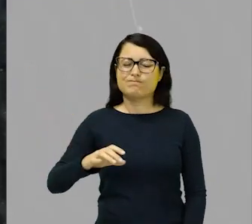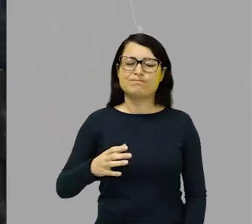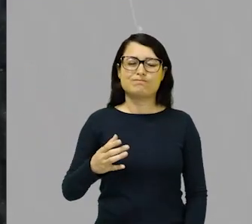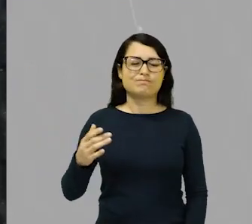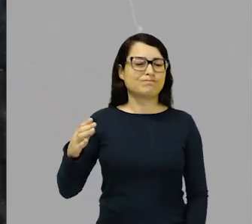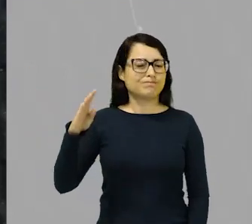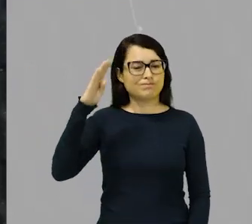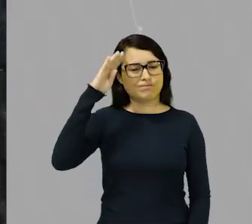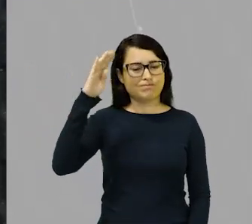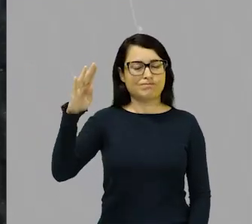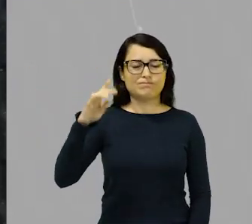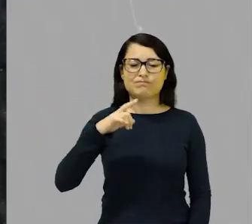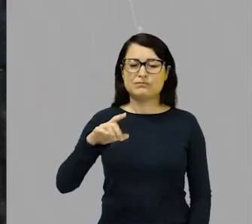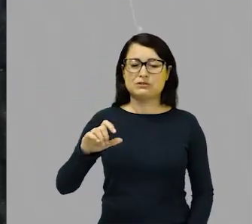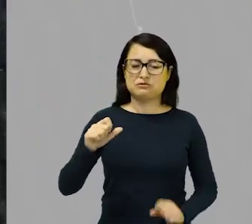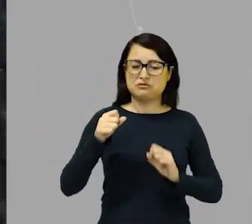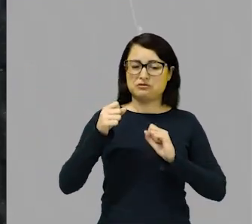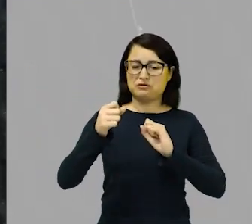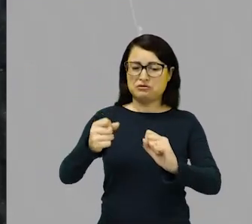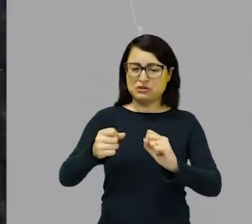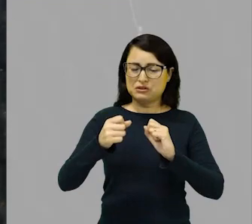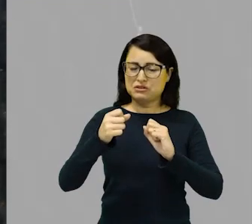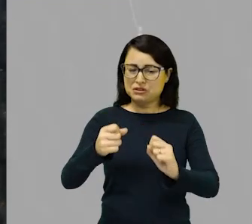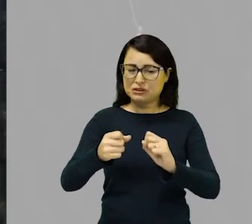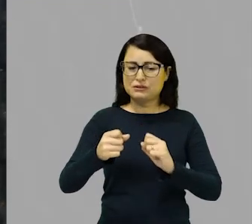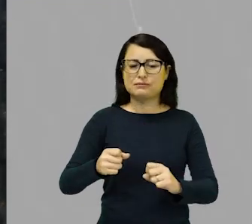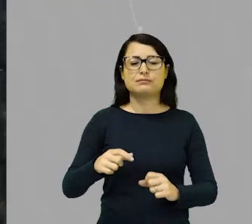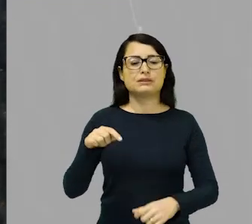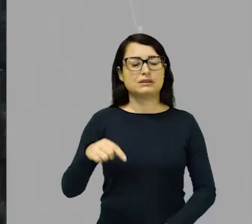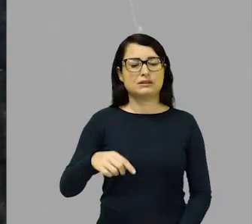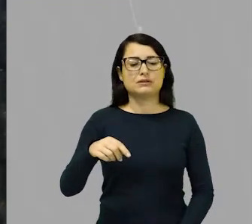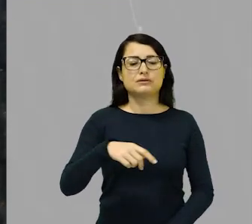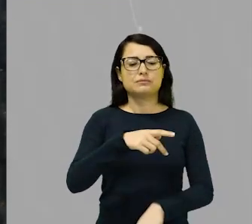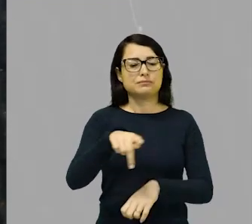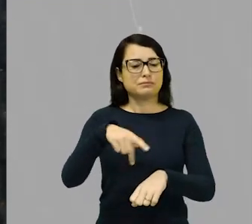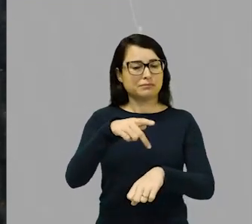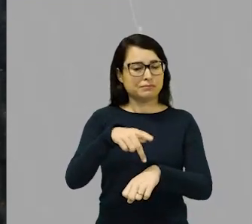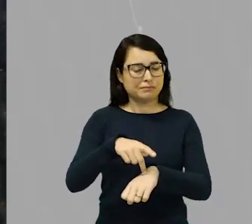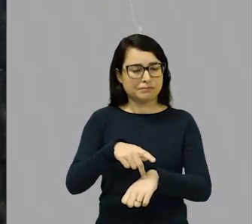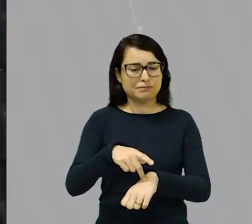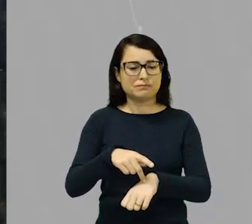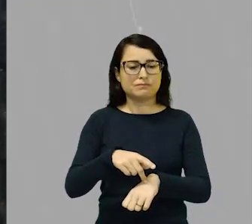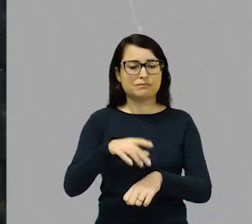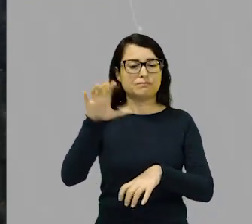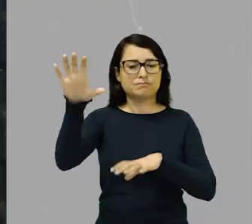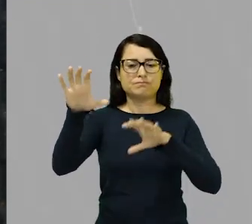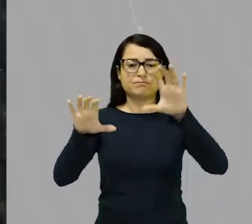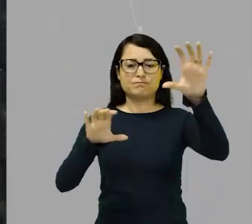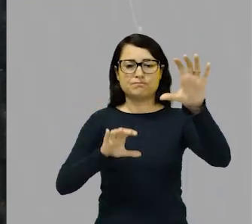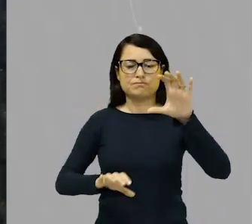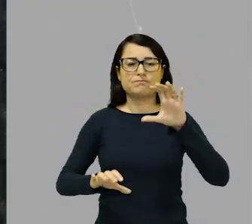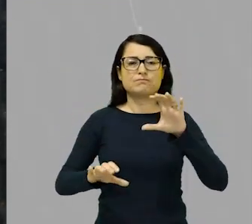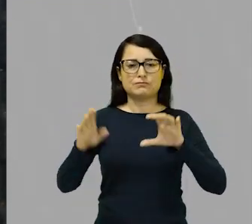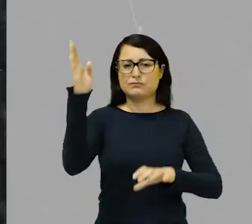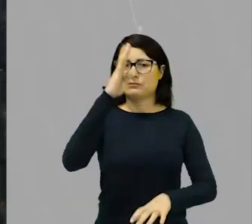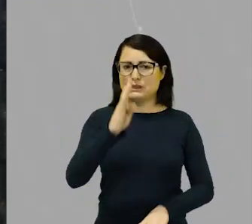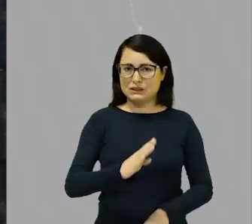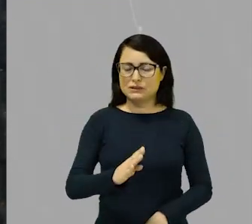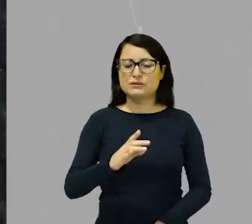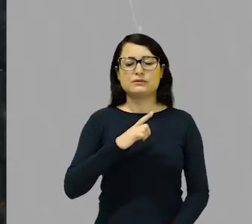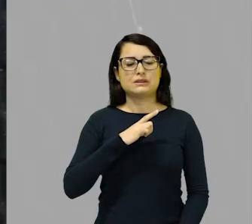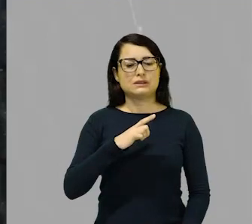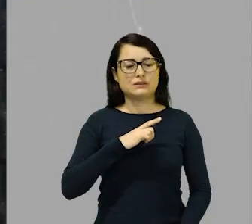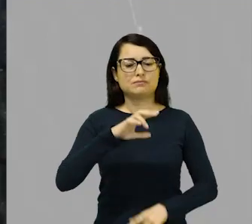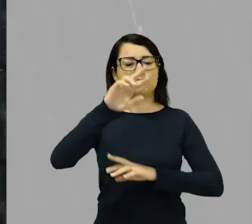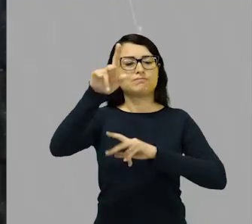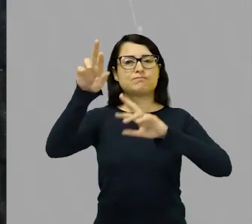uma diversidade cultural muito forte, muito grande no nosso país, inclusive entre as regiões do Brasil, né? E essa diversidade ela se